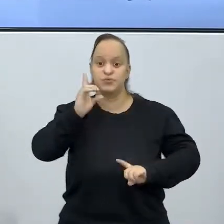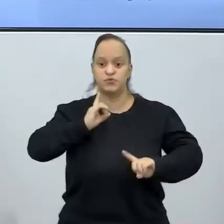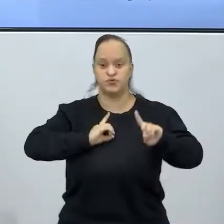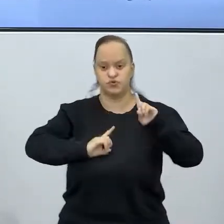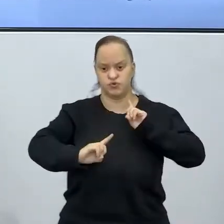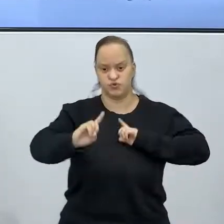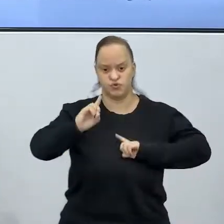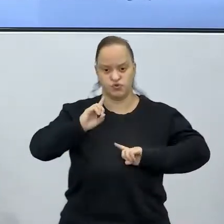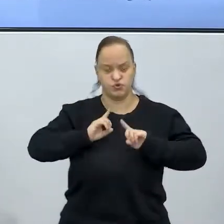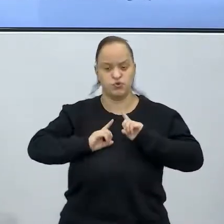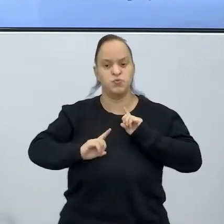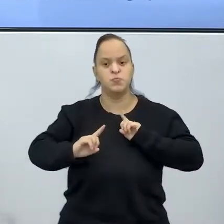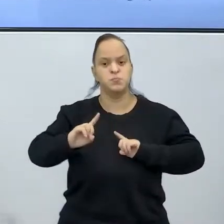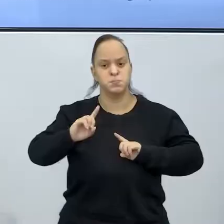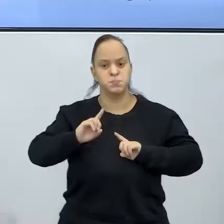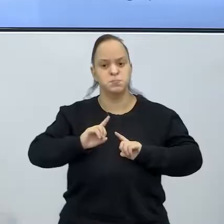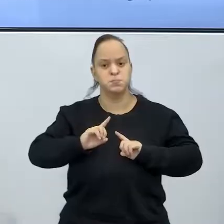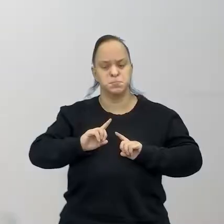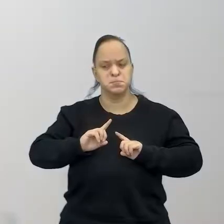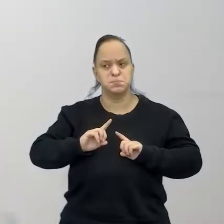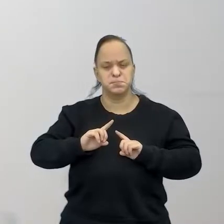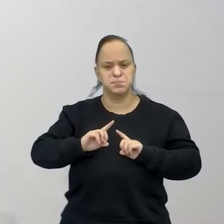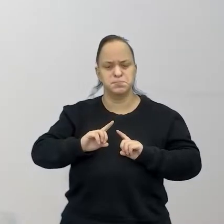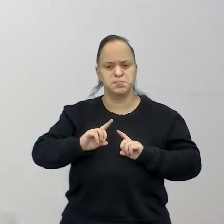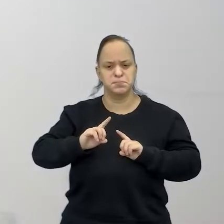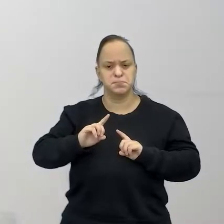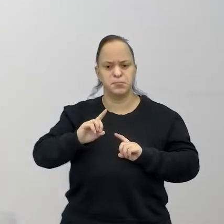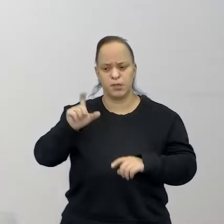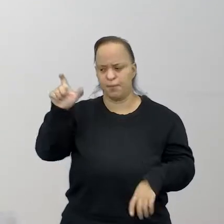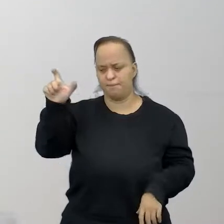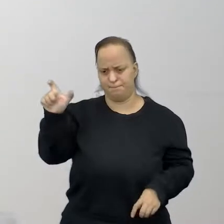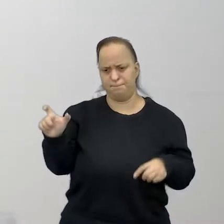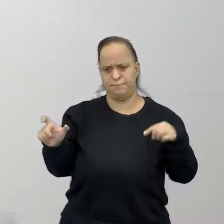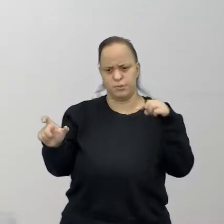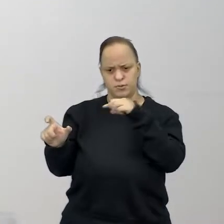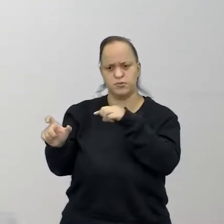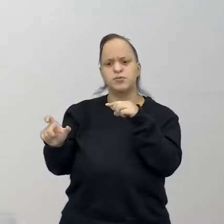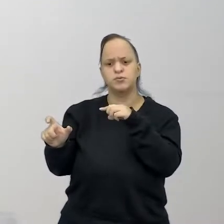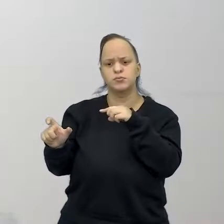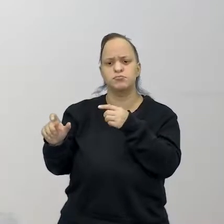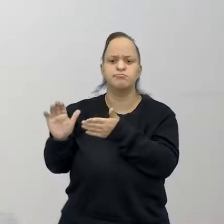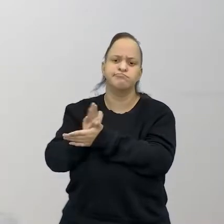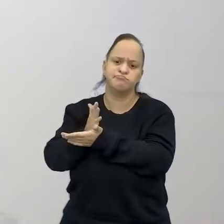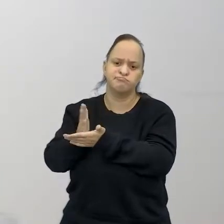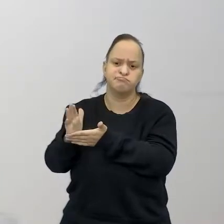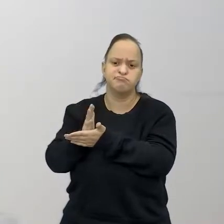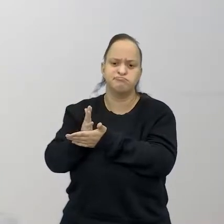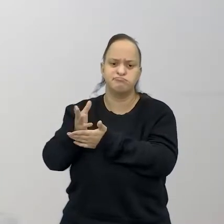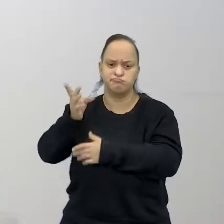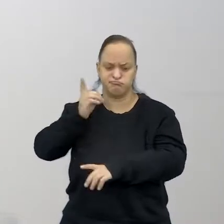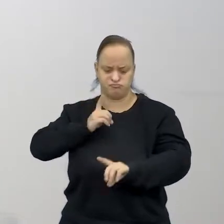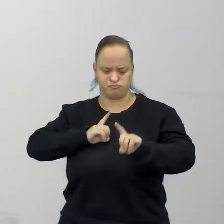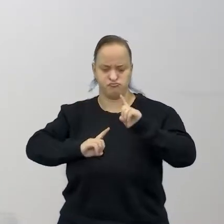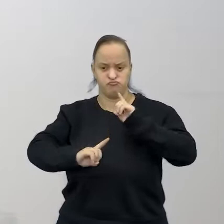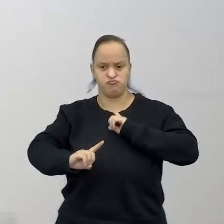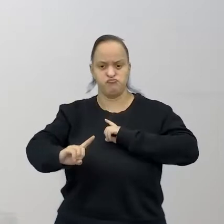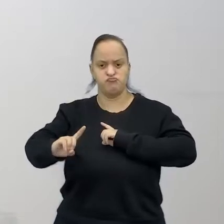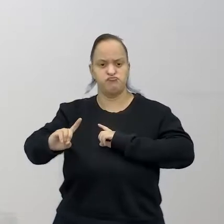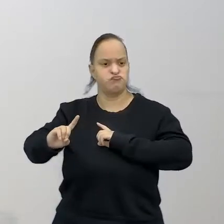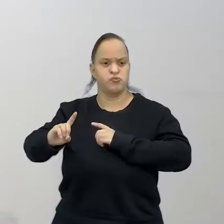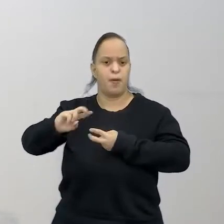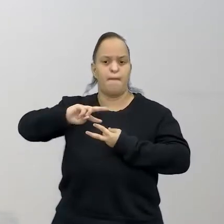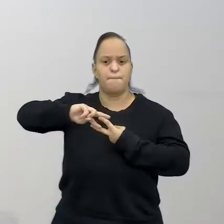ela pode ser uma condição biológica, então existem pessoas que têm depressão por condições que